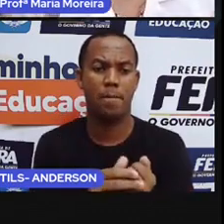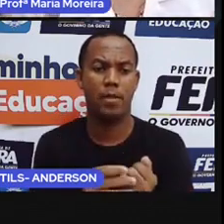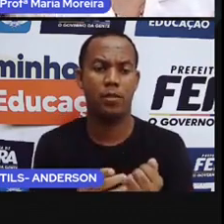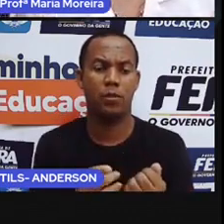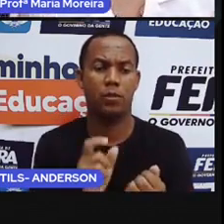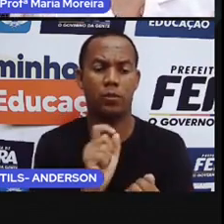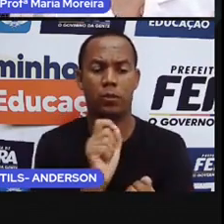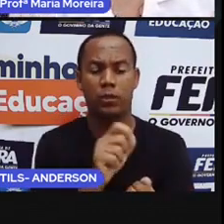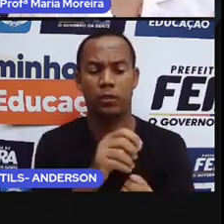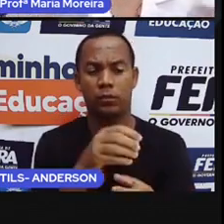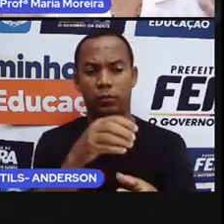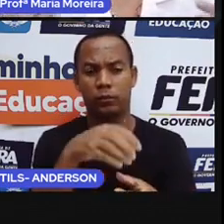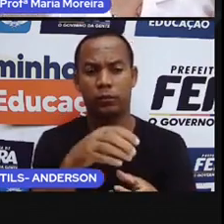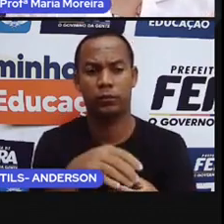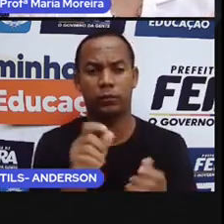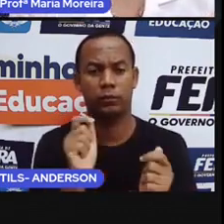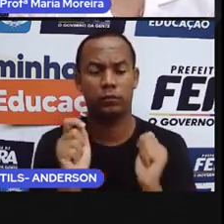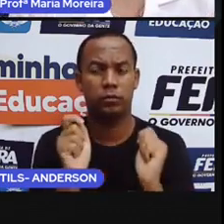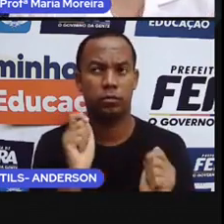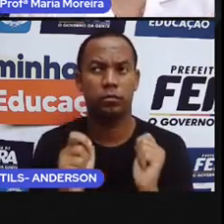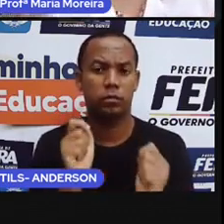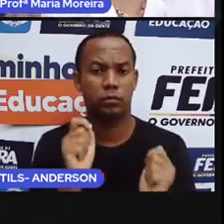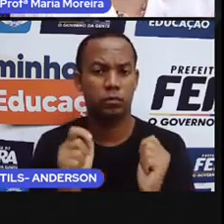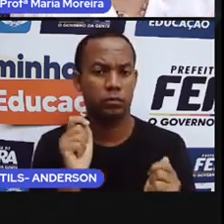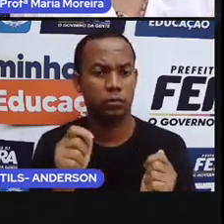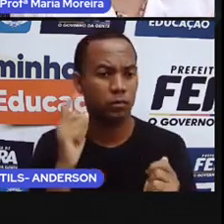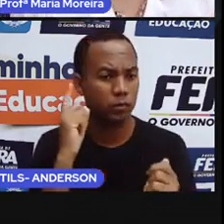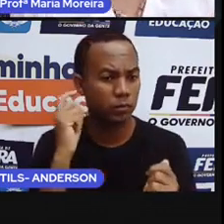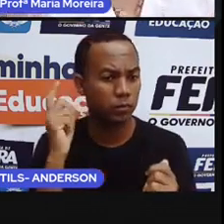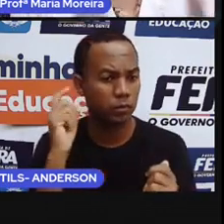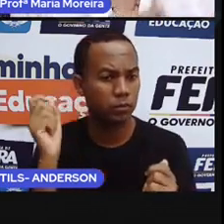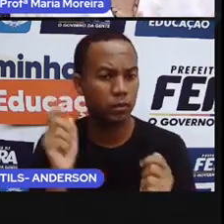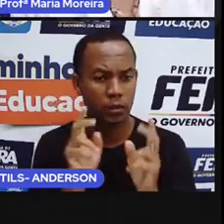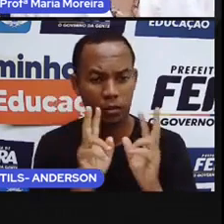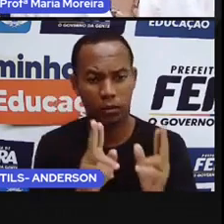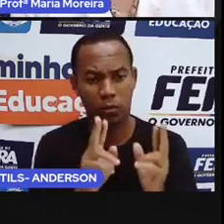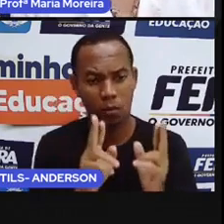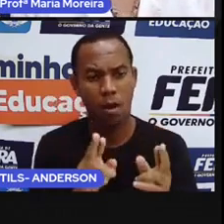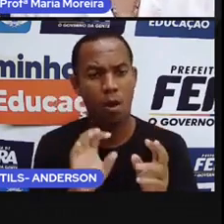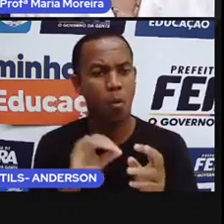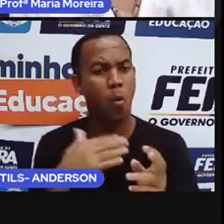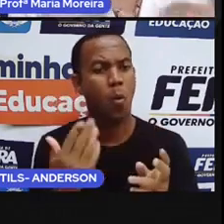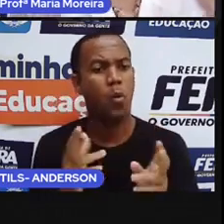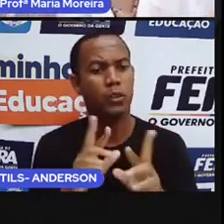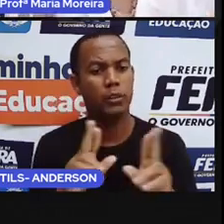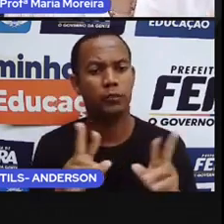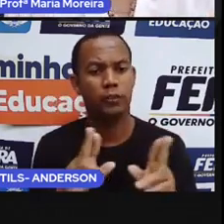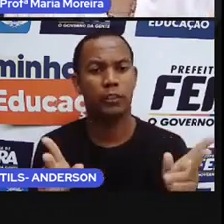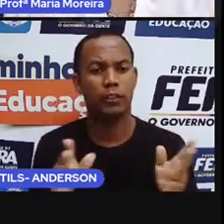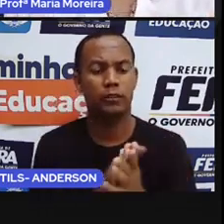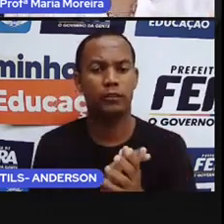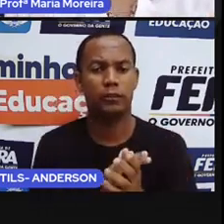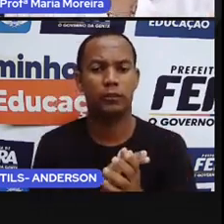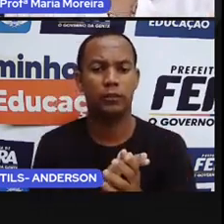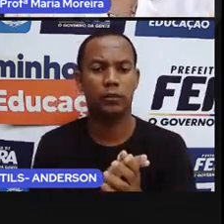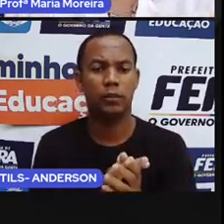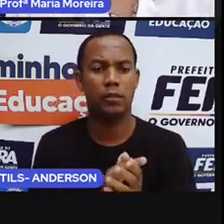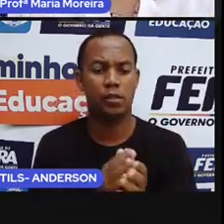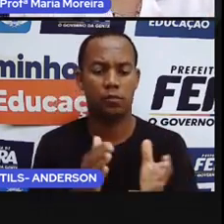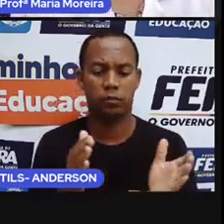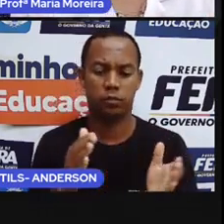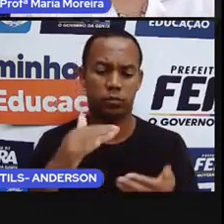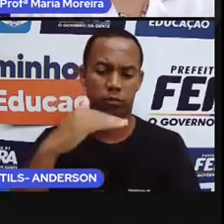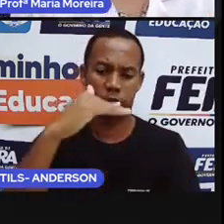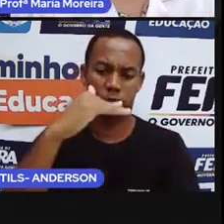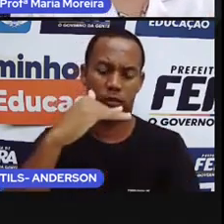som, né, que cada um desses emite. Será que é o mesmo som? Será que são sons diferentes? E se a garrafa lá for maior,